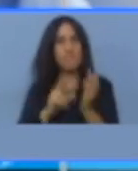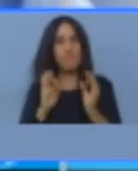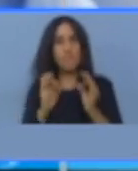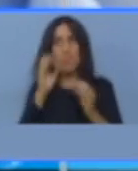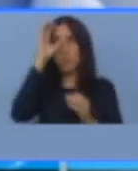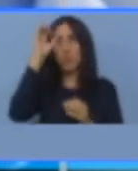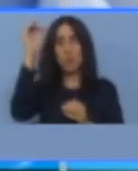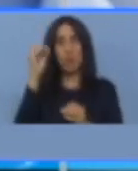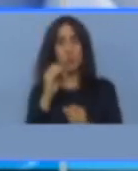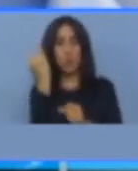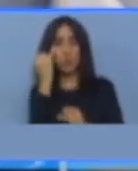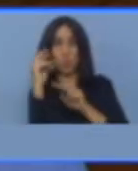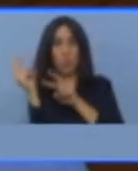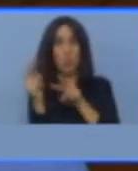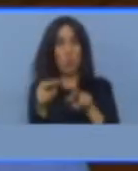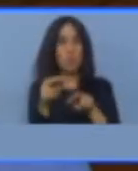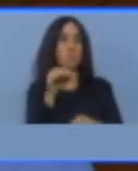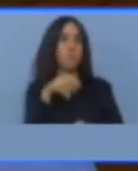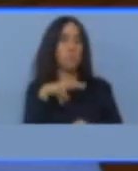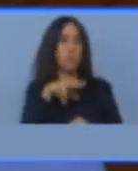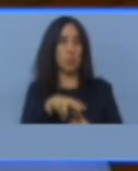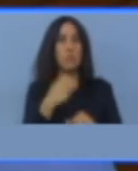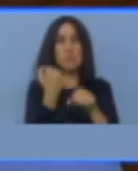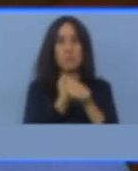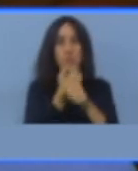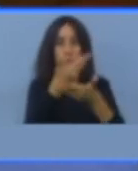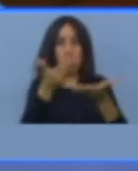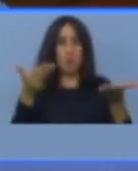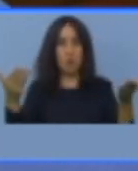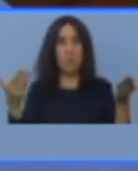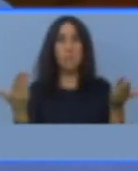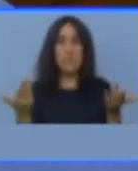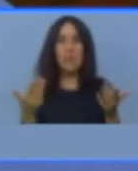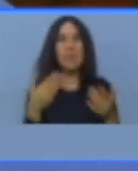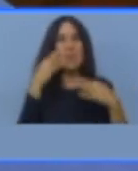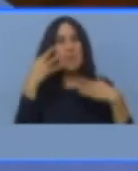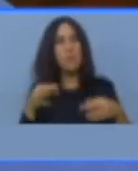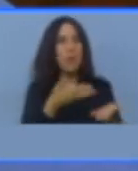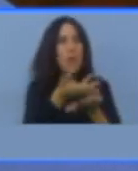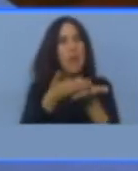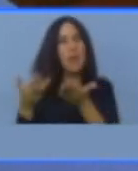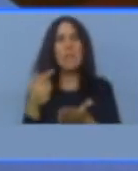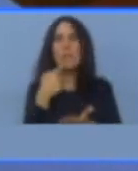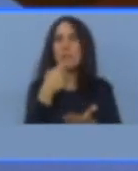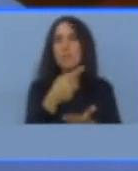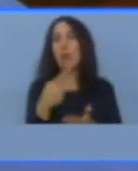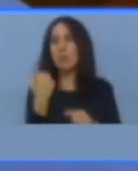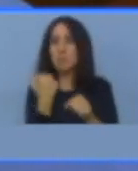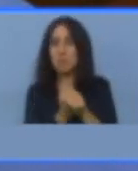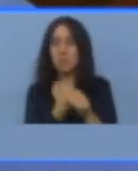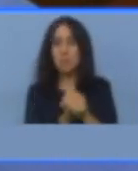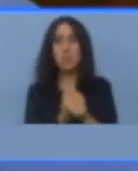Estado olha para estas instituições, que em Portugal presta um serviço que é nas conversas informais, toda a gente diz que é um